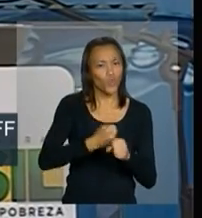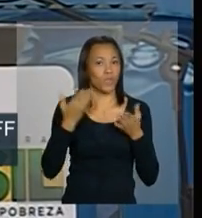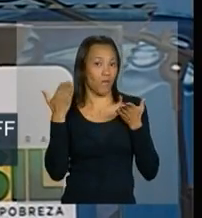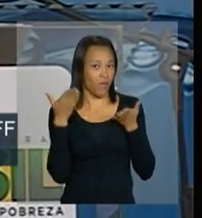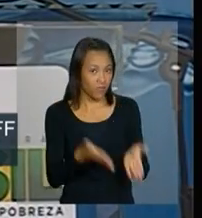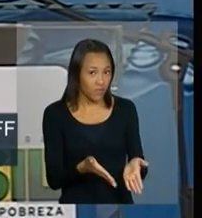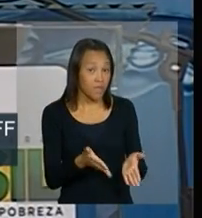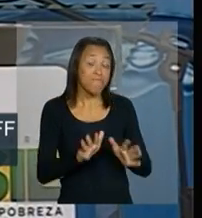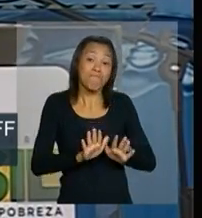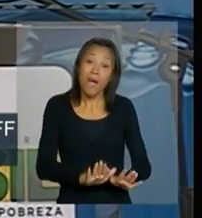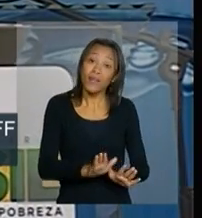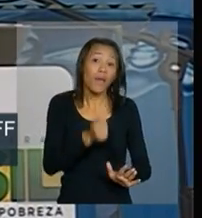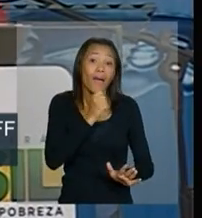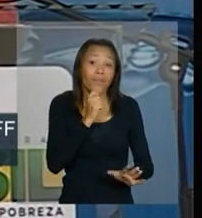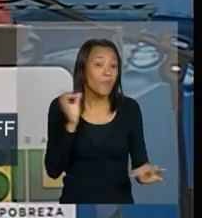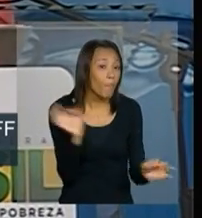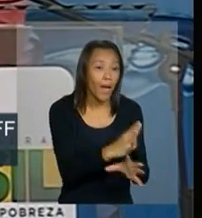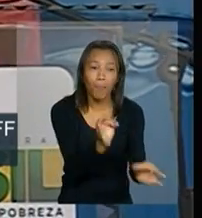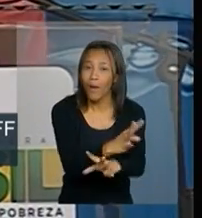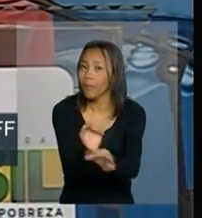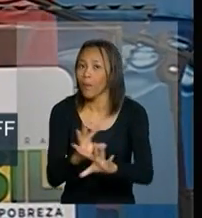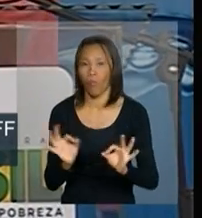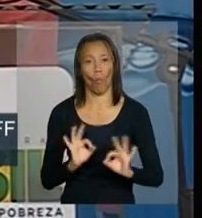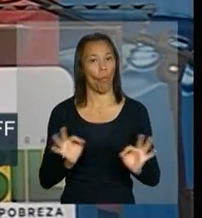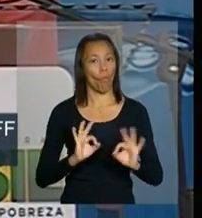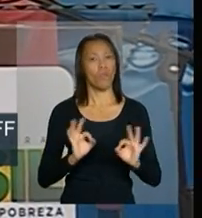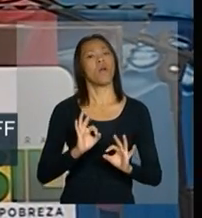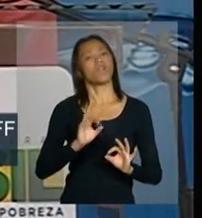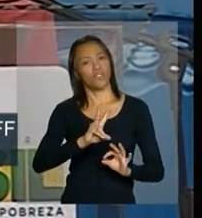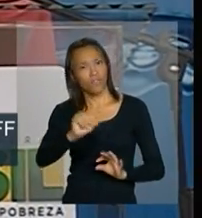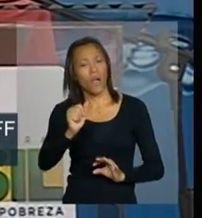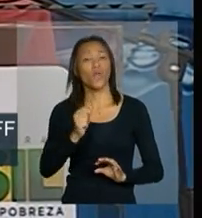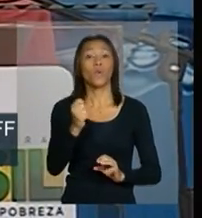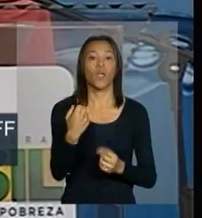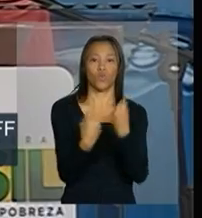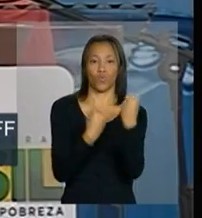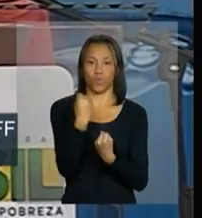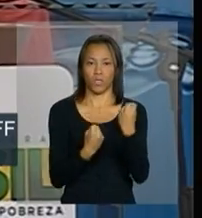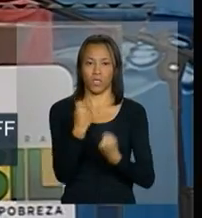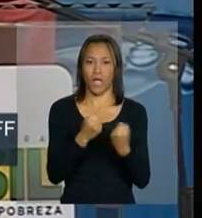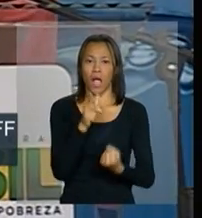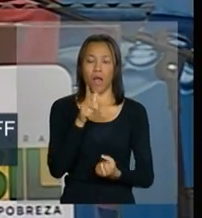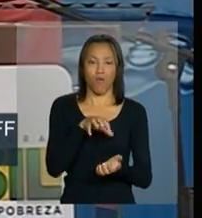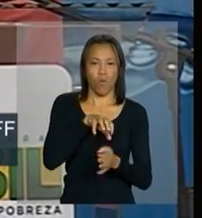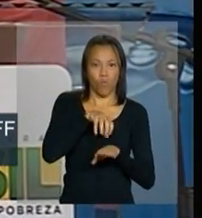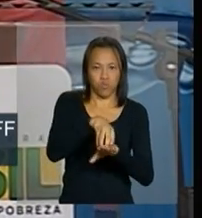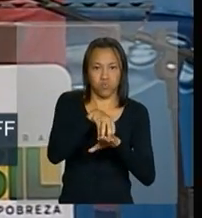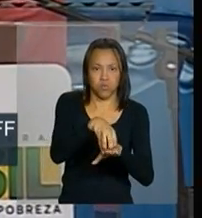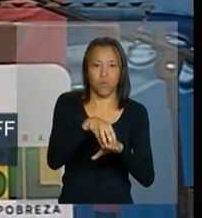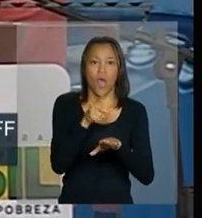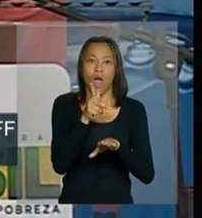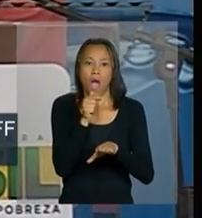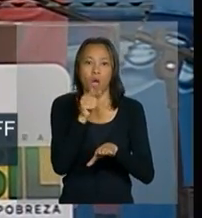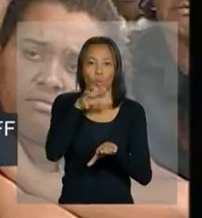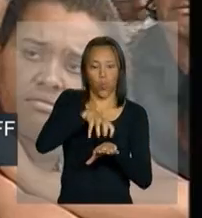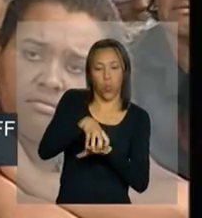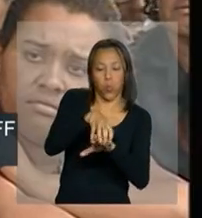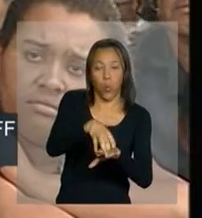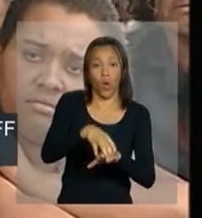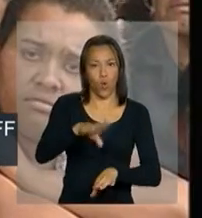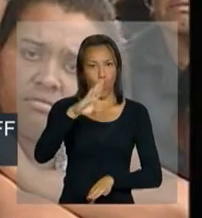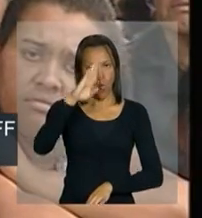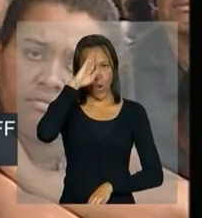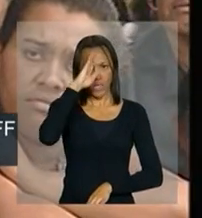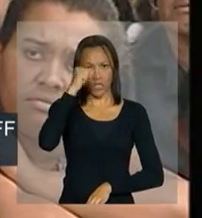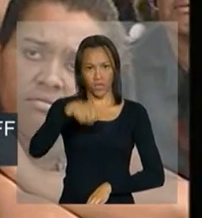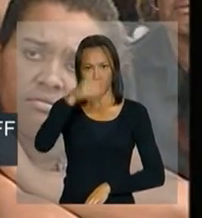Mas, enquanto elas não estão prontas, nós usamos carros-pipas. O Exército Brasileiro,